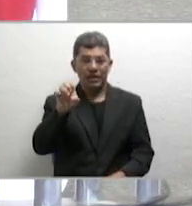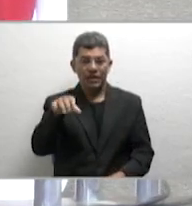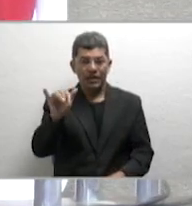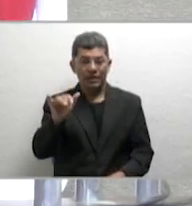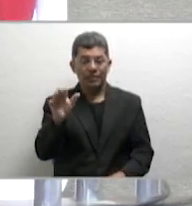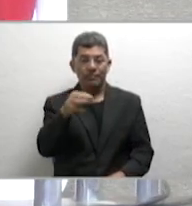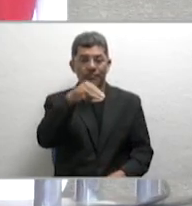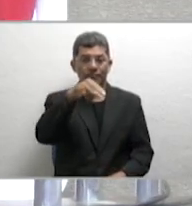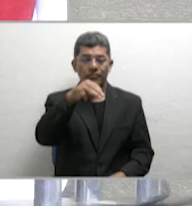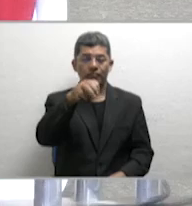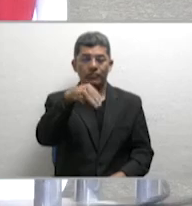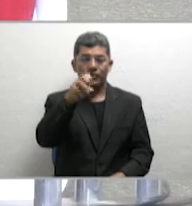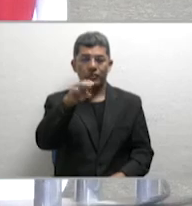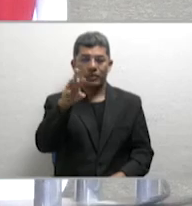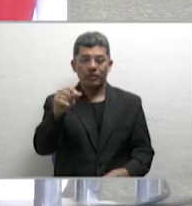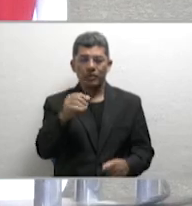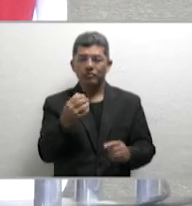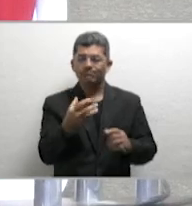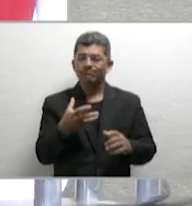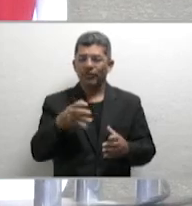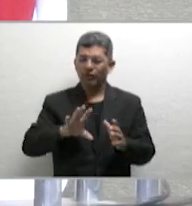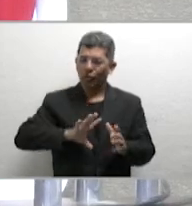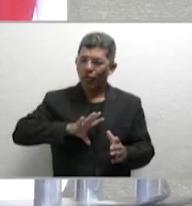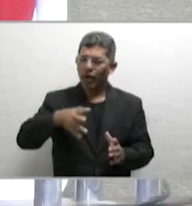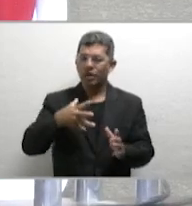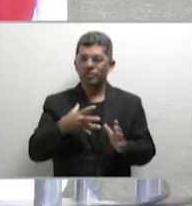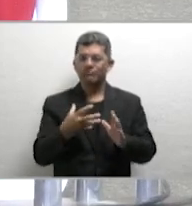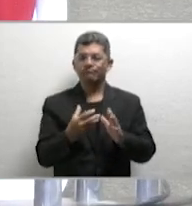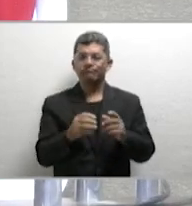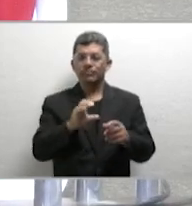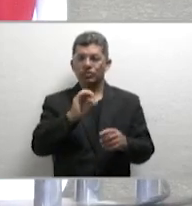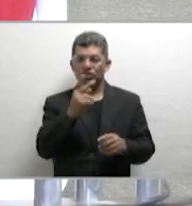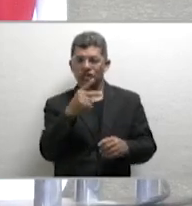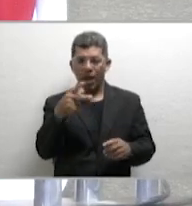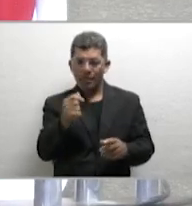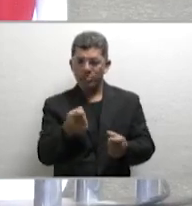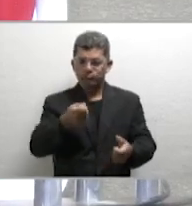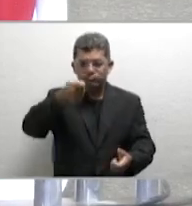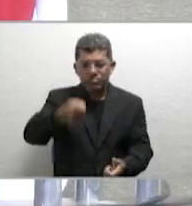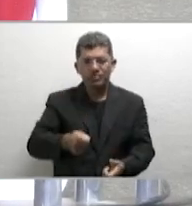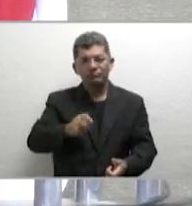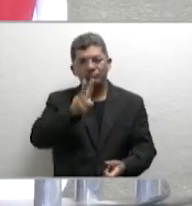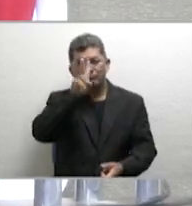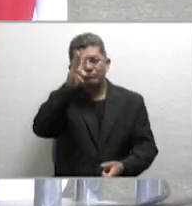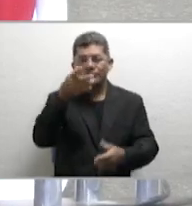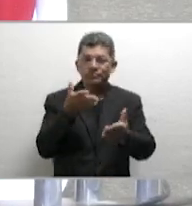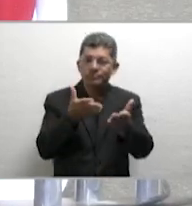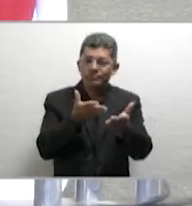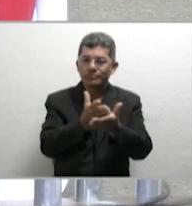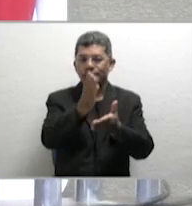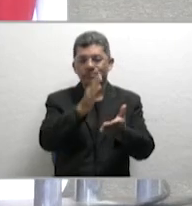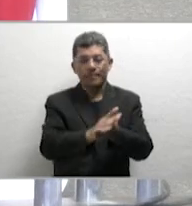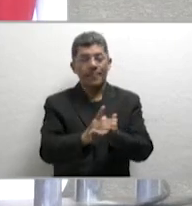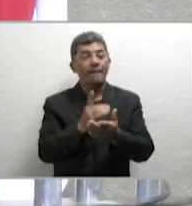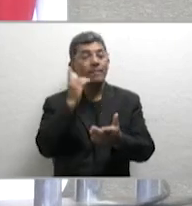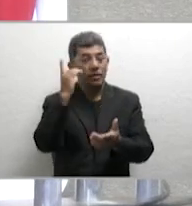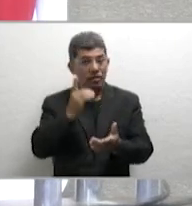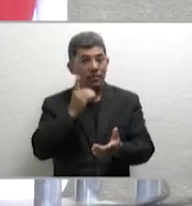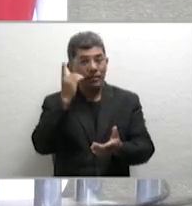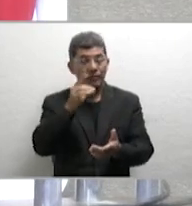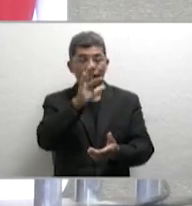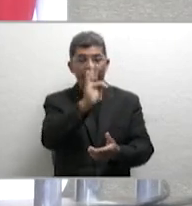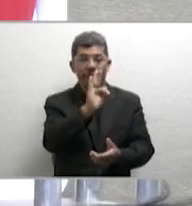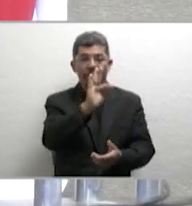fibra, mesmo numa chapa muito ali pesada, e conseguiu se eleger. Os deputados que se reelegeram, o deputado